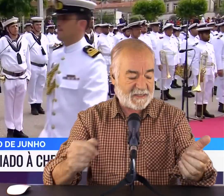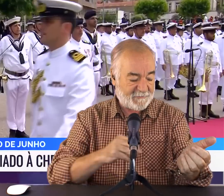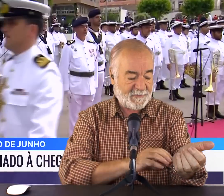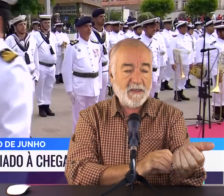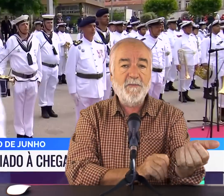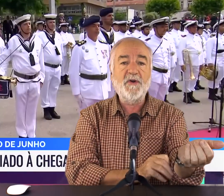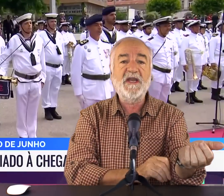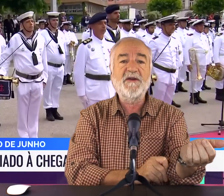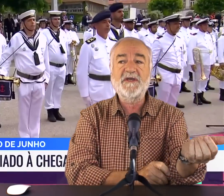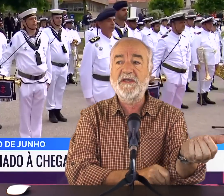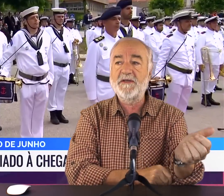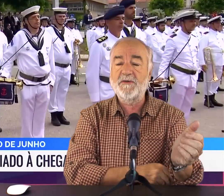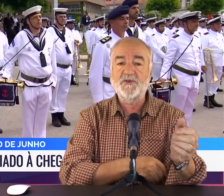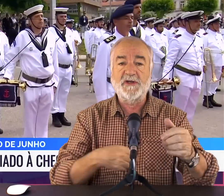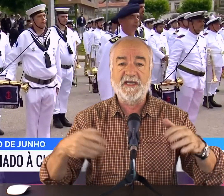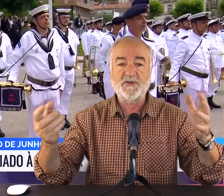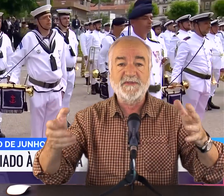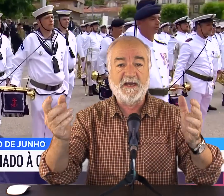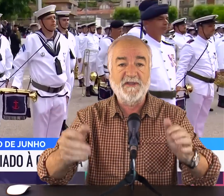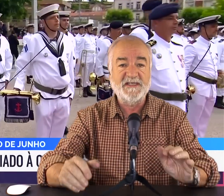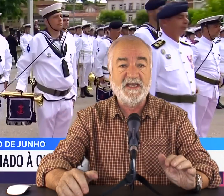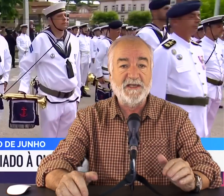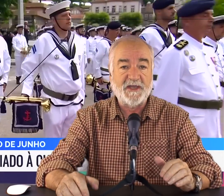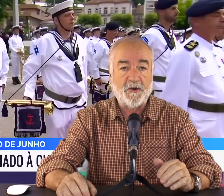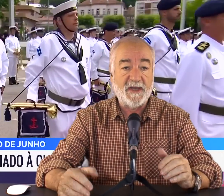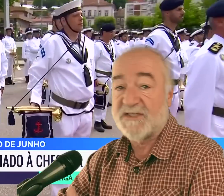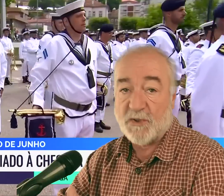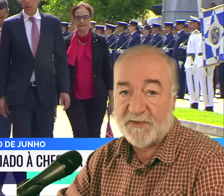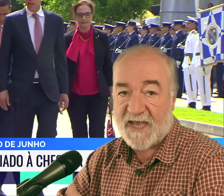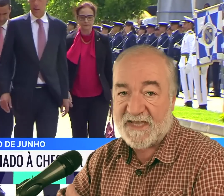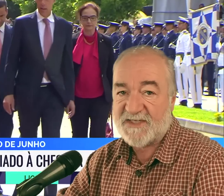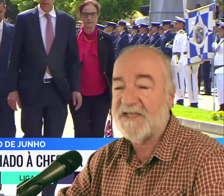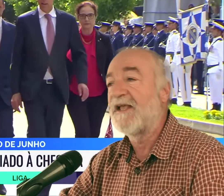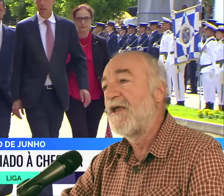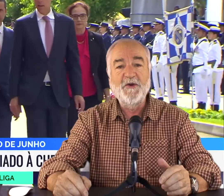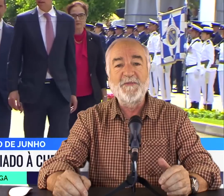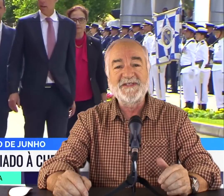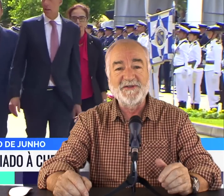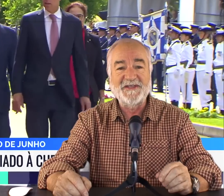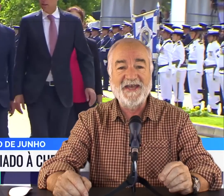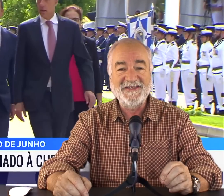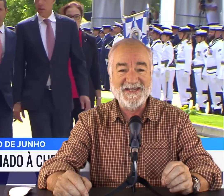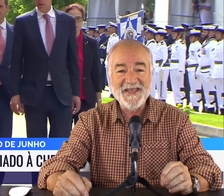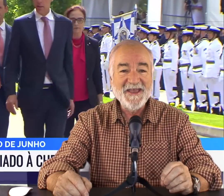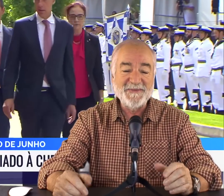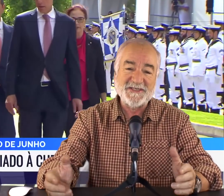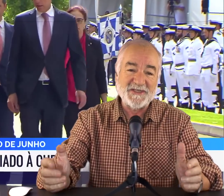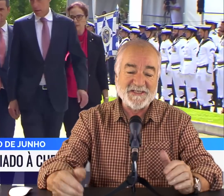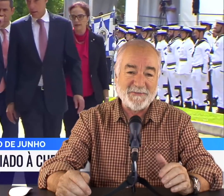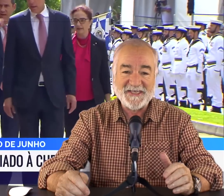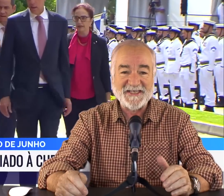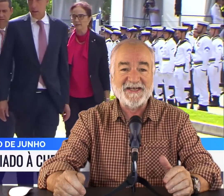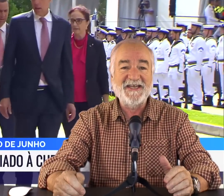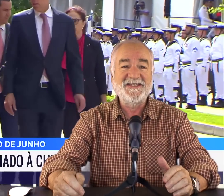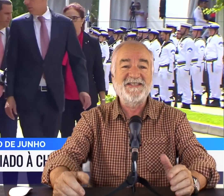certa intensidade bom claro que o jornal Alex começar a organizar que aquilo que era uma sondagem uma sondagem mas